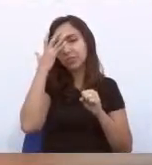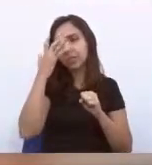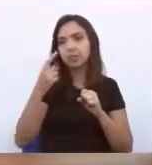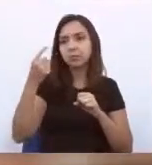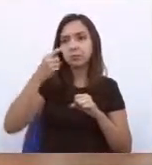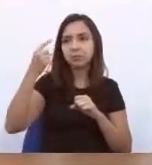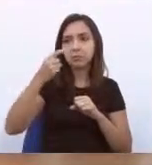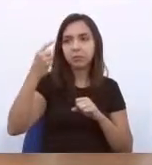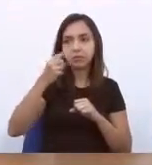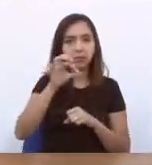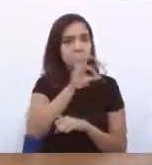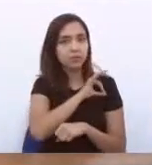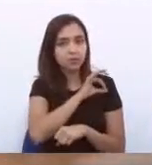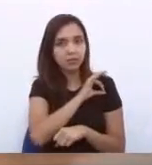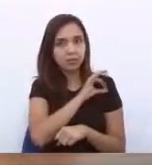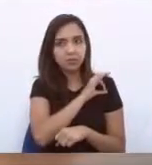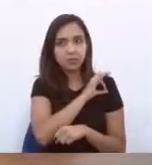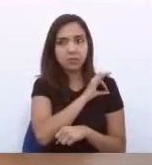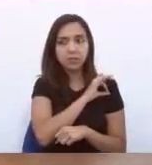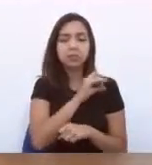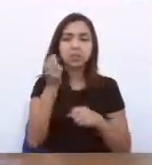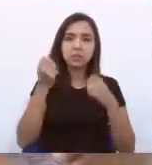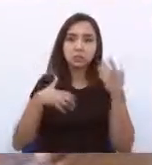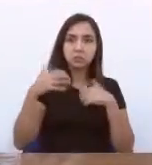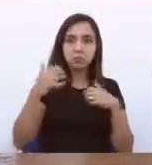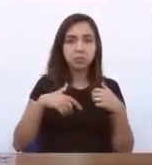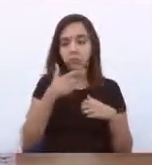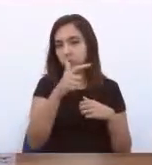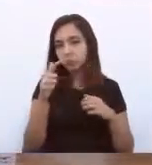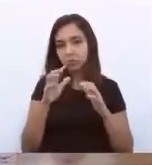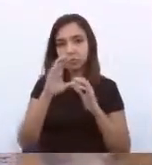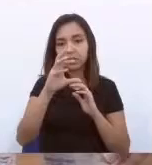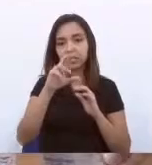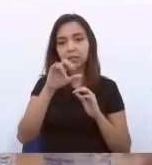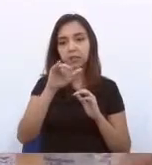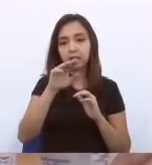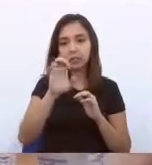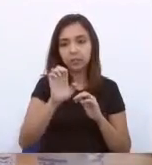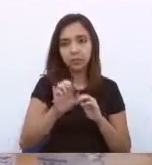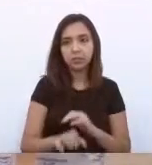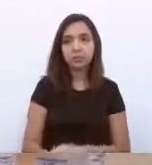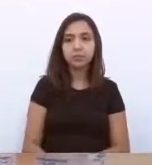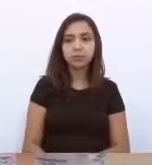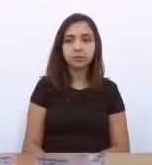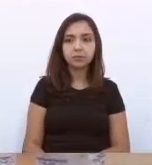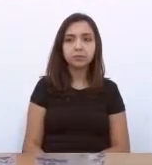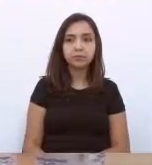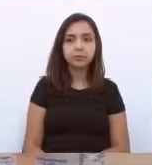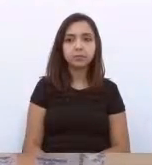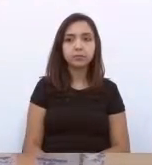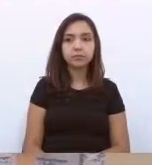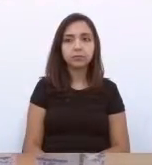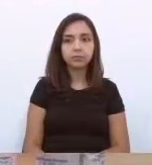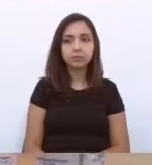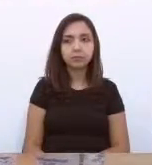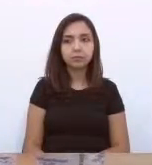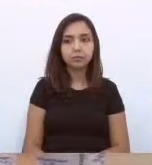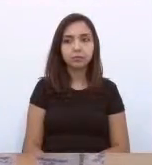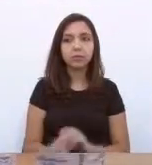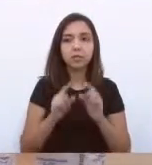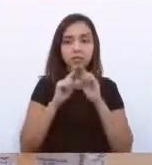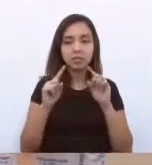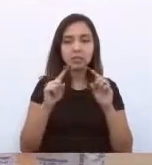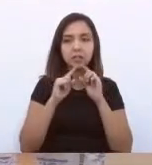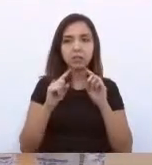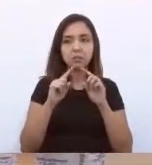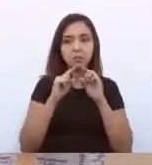Primeiro eu fui na delegacia. Eles falaram que não existia crime na delegacia. Fiz aqui reclamação